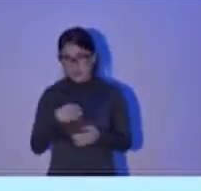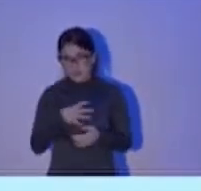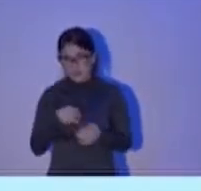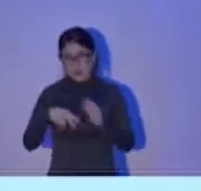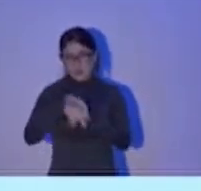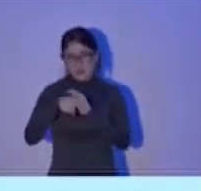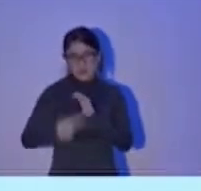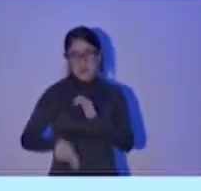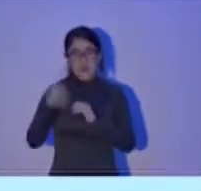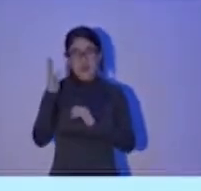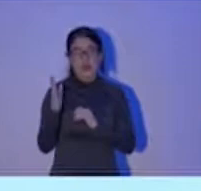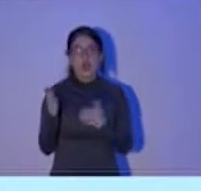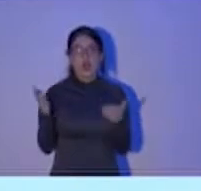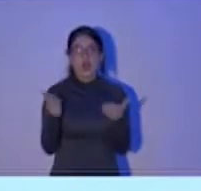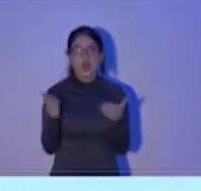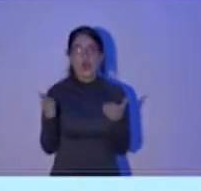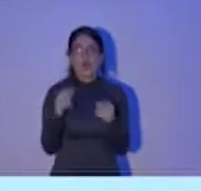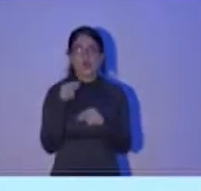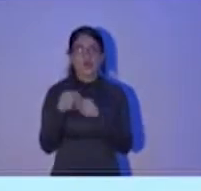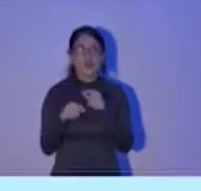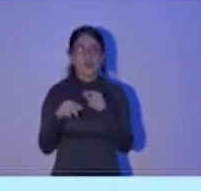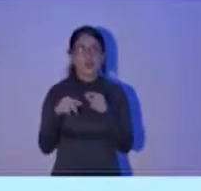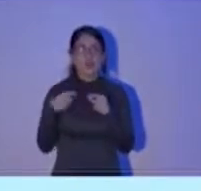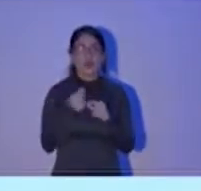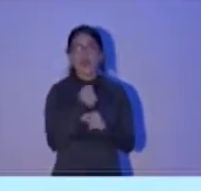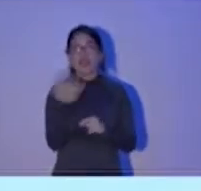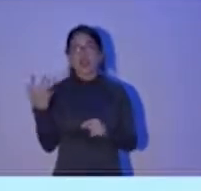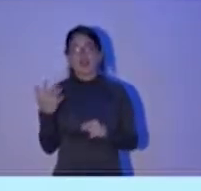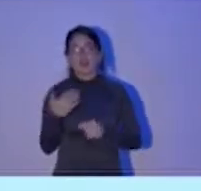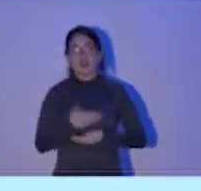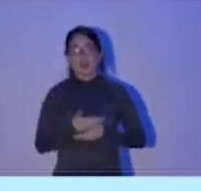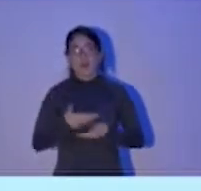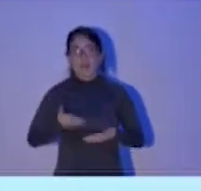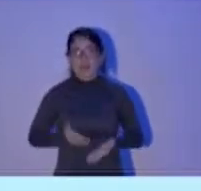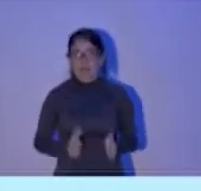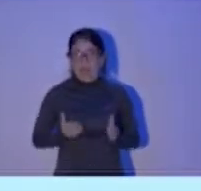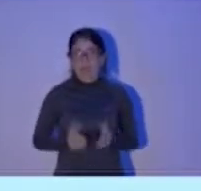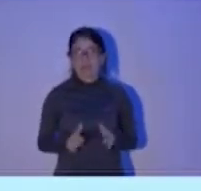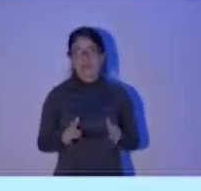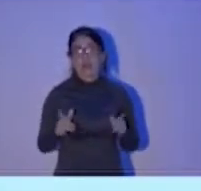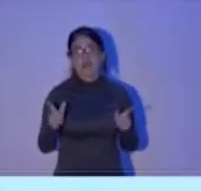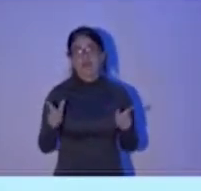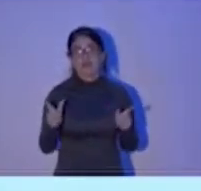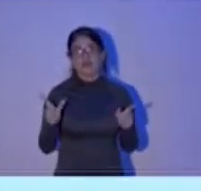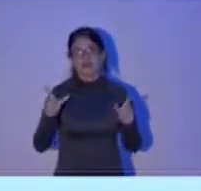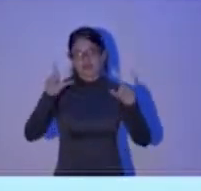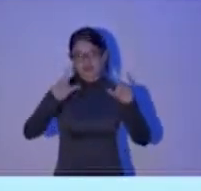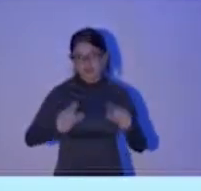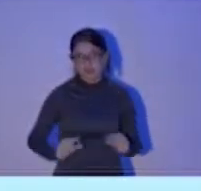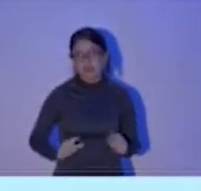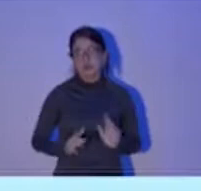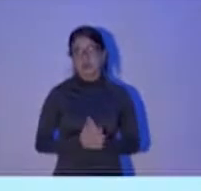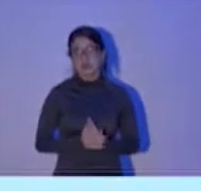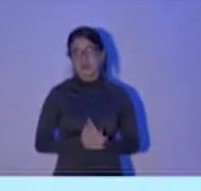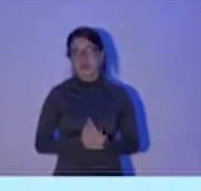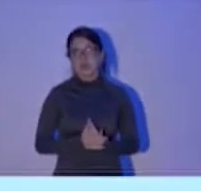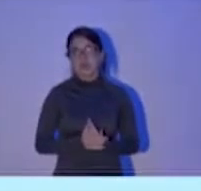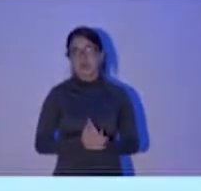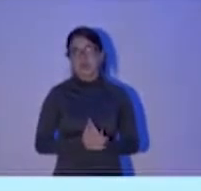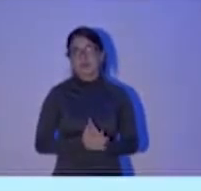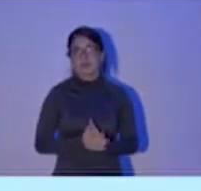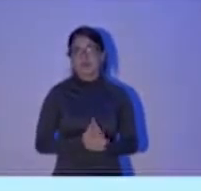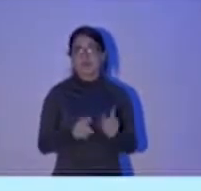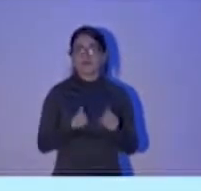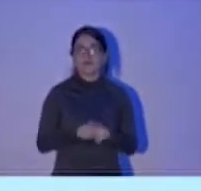que nós estamos reduzindo a quantidade de crianças que nascem no Brasil. Então, dentro dessa análise do Proinfância, nós estamos levando em consideração também como é